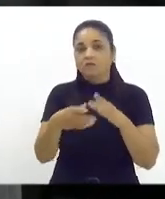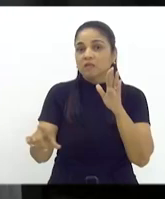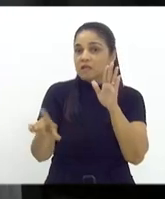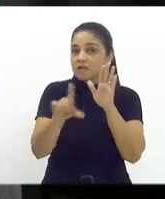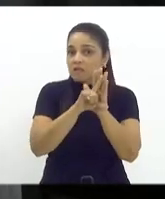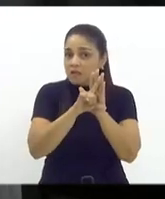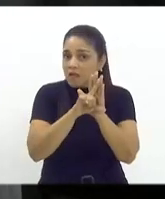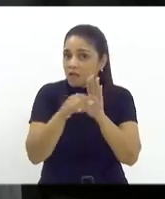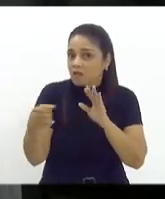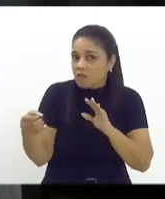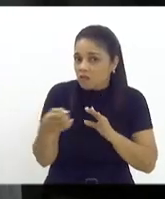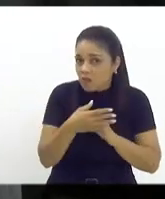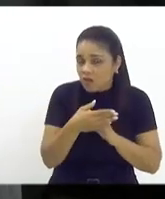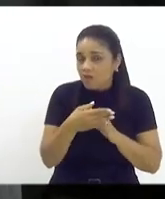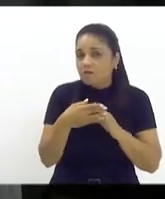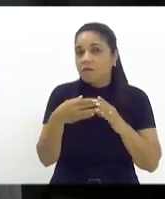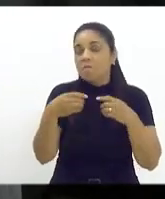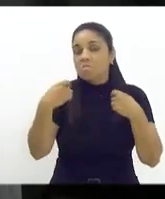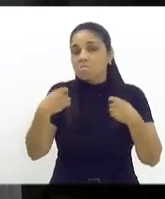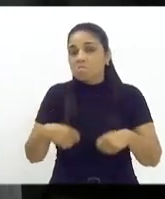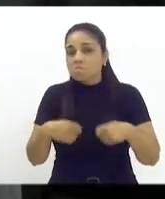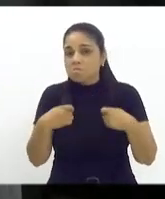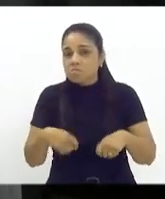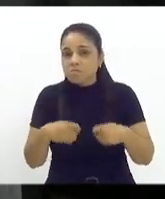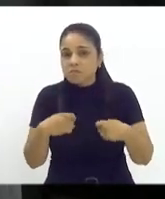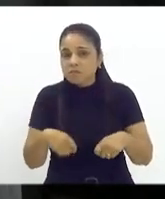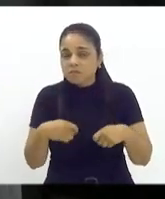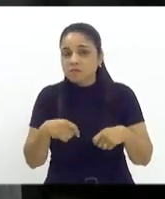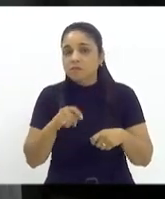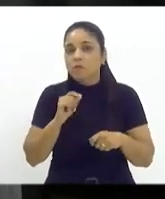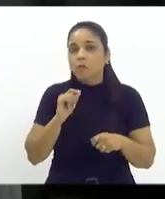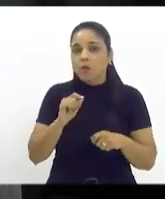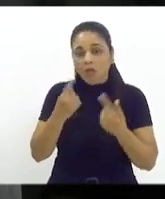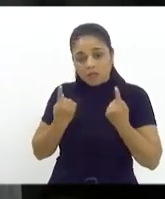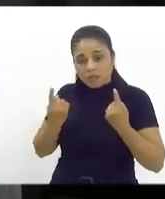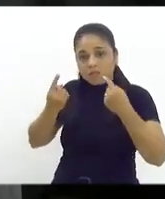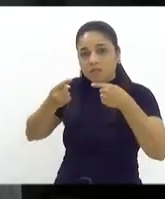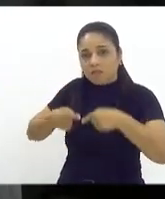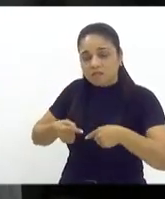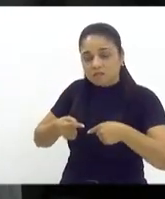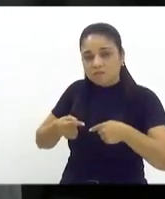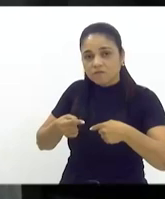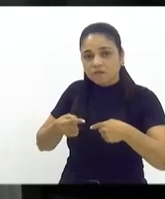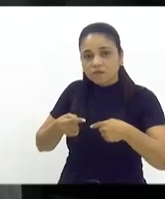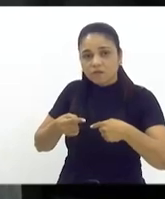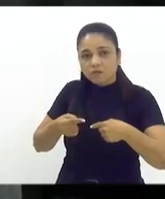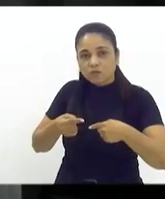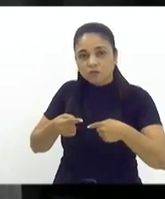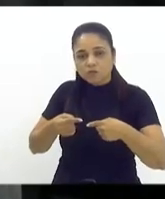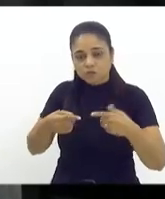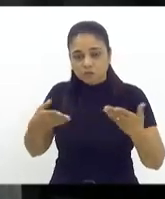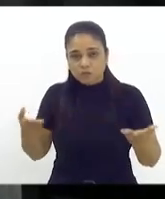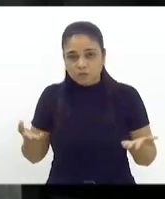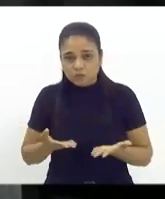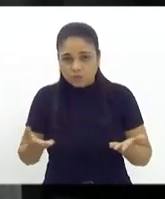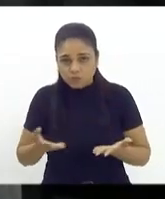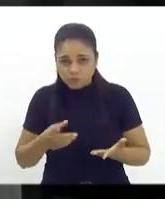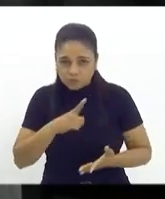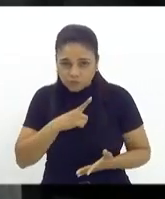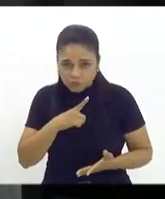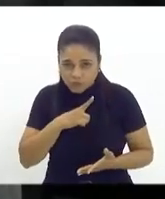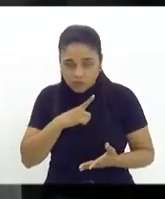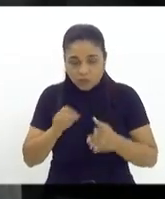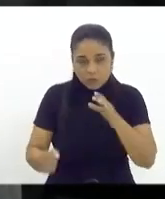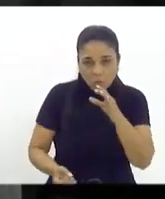legislações tem que levar encontro levar em contas Desafios que estão colocados na atualidade quando a gente quer